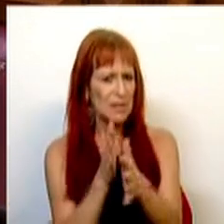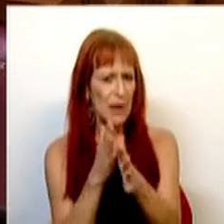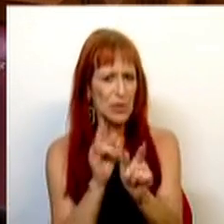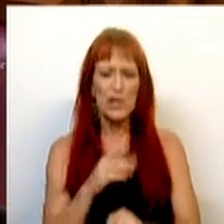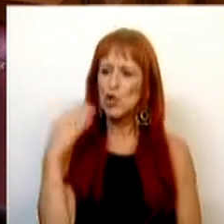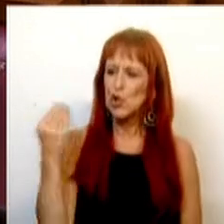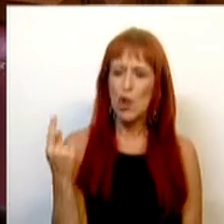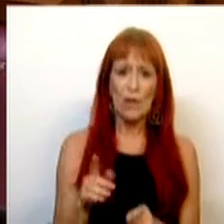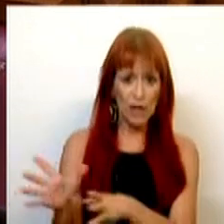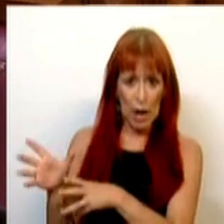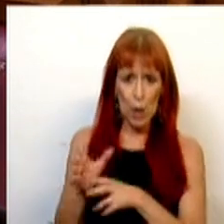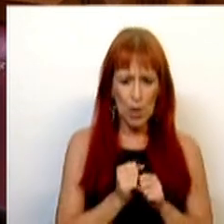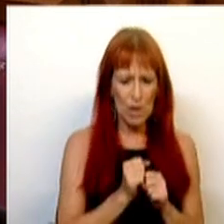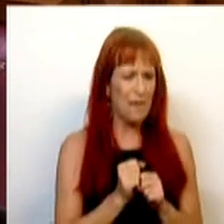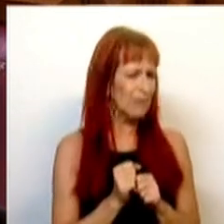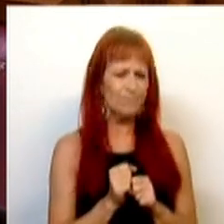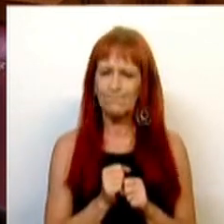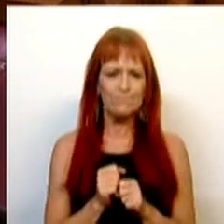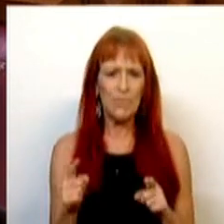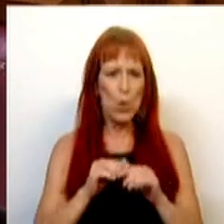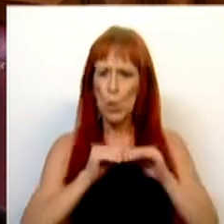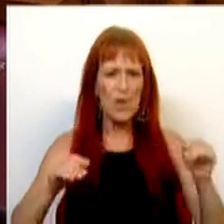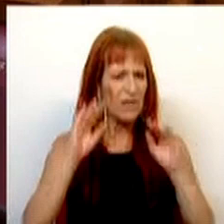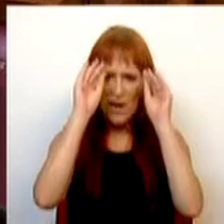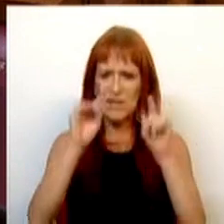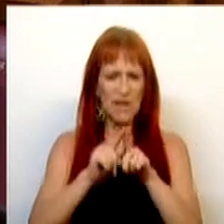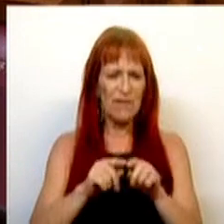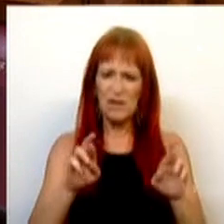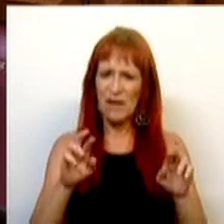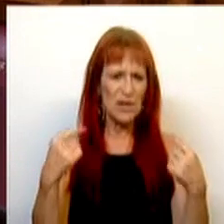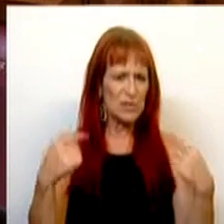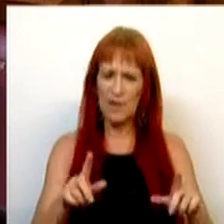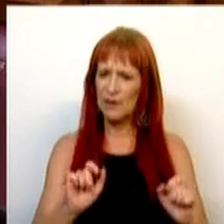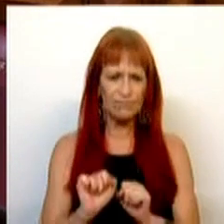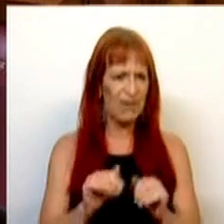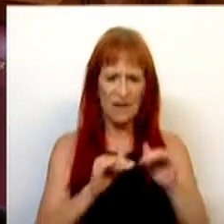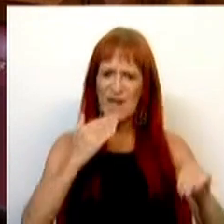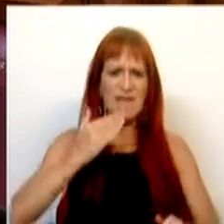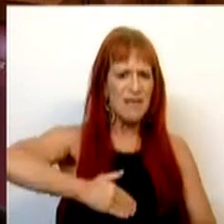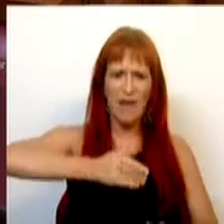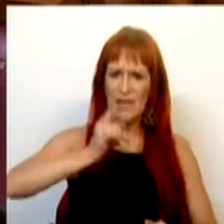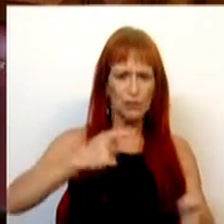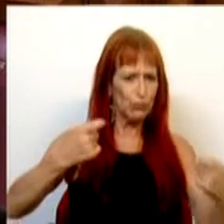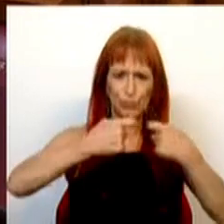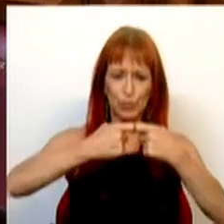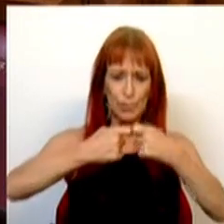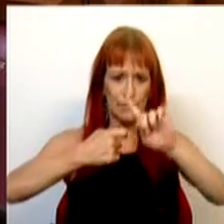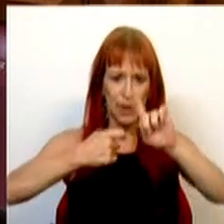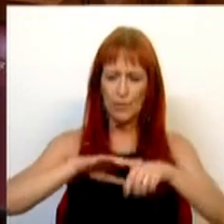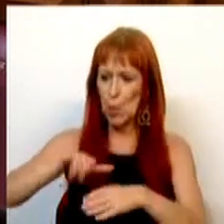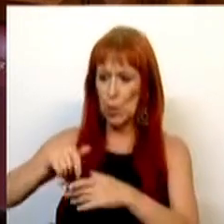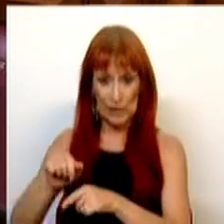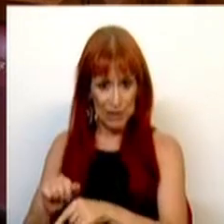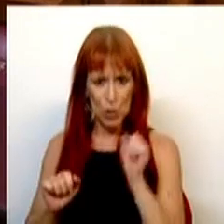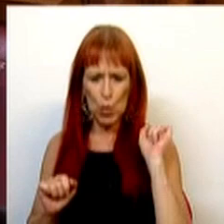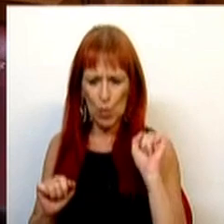e jovens em acolhimento não se encontram ao nível do ensino expectável para a sua faixa etária. Neste contexto, o